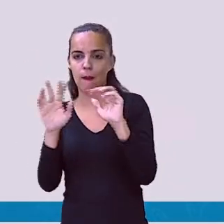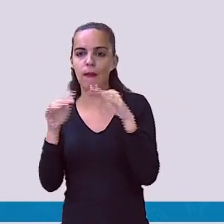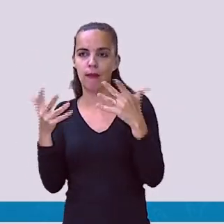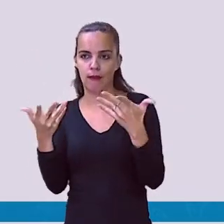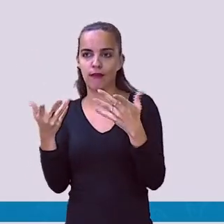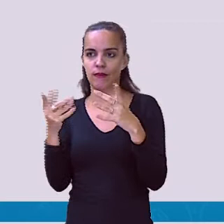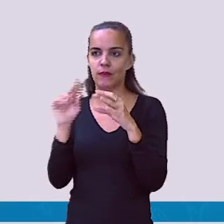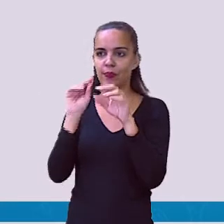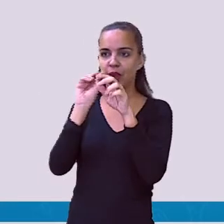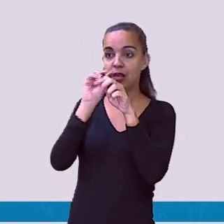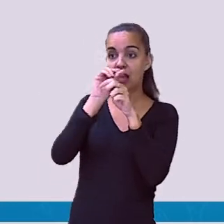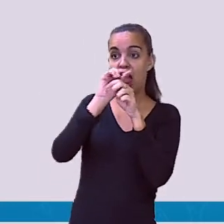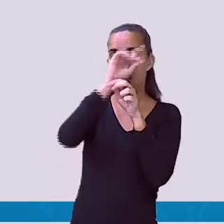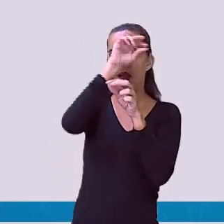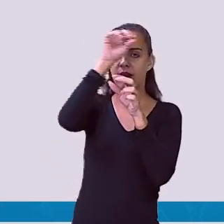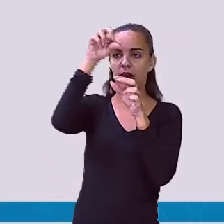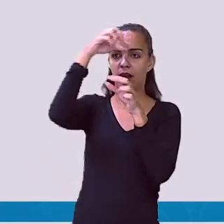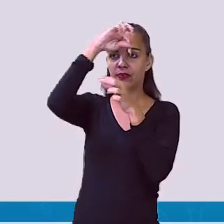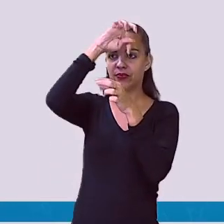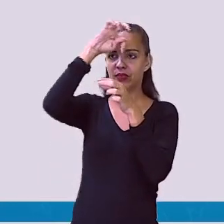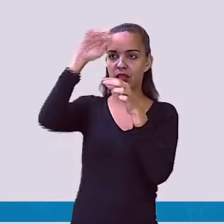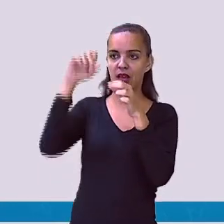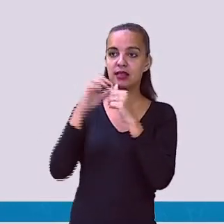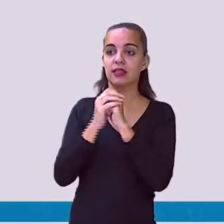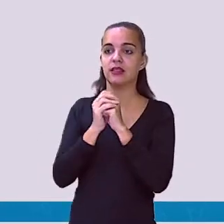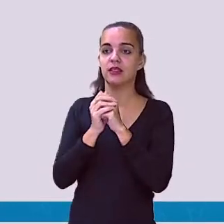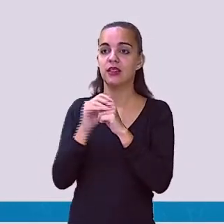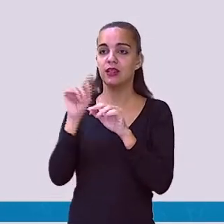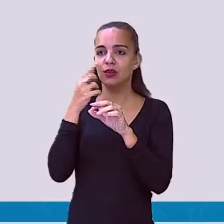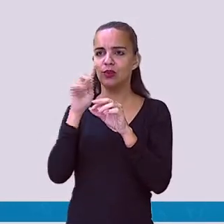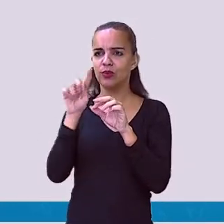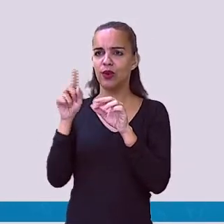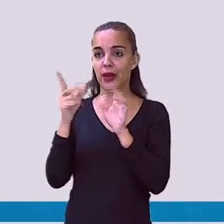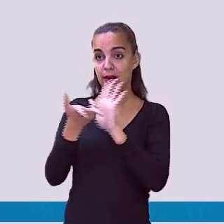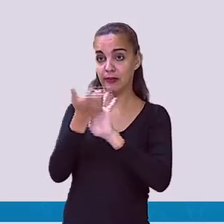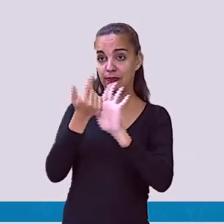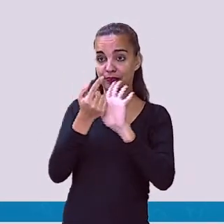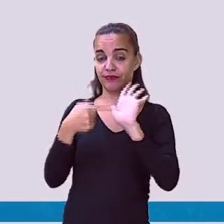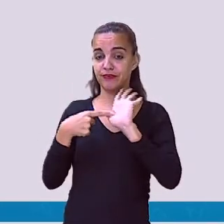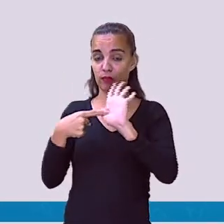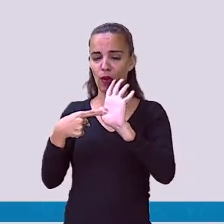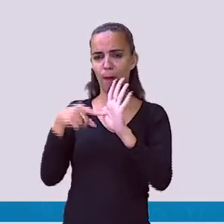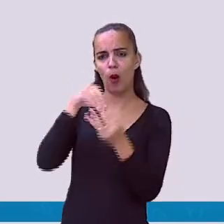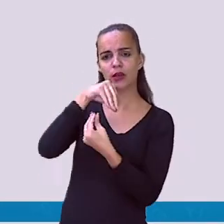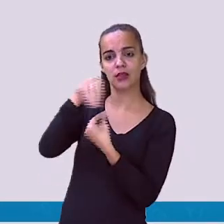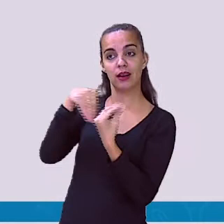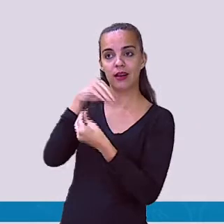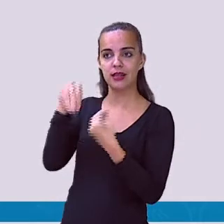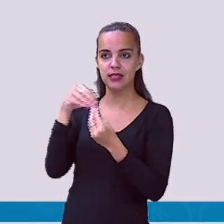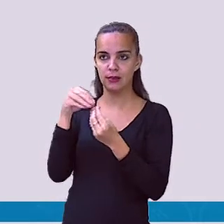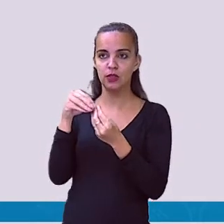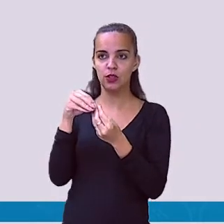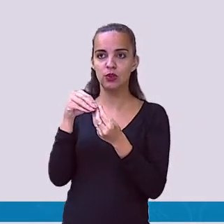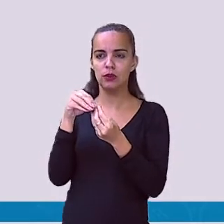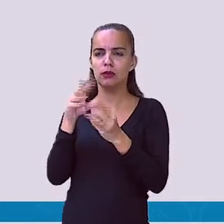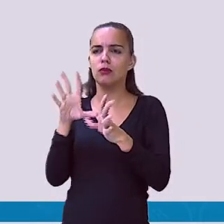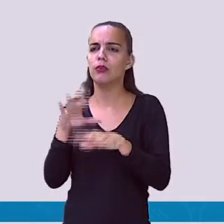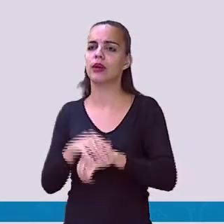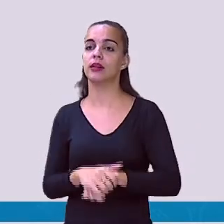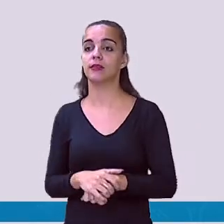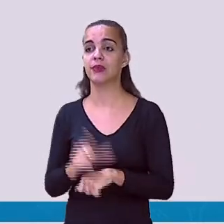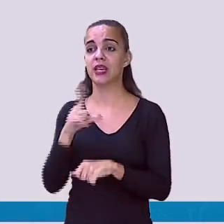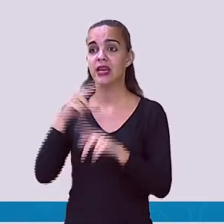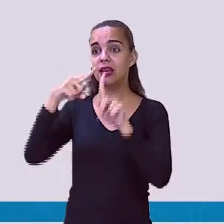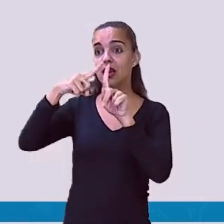a imagem então. Já temos aqui o frasco, a mistura que a gente vai separar e esse termômetro,